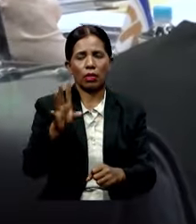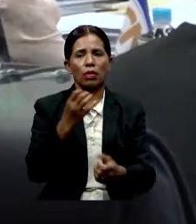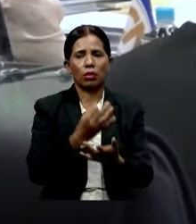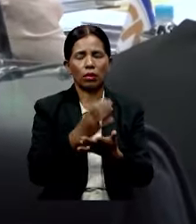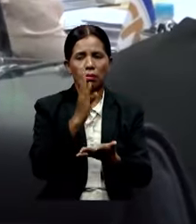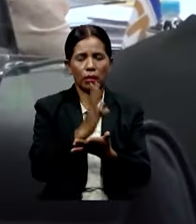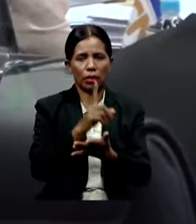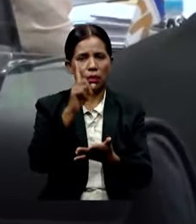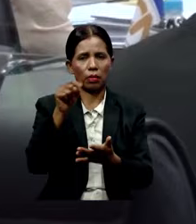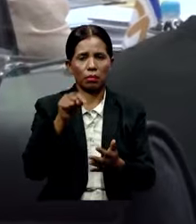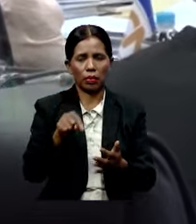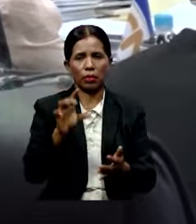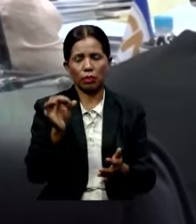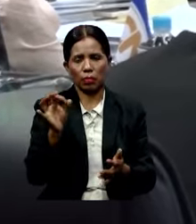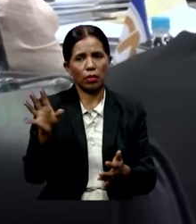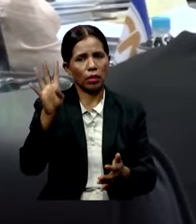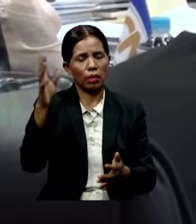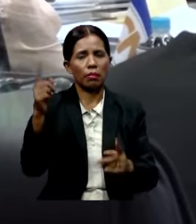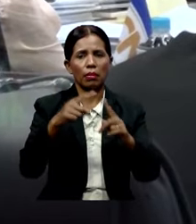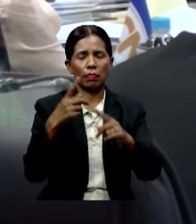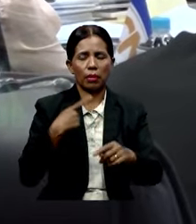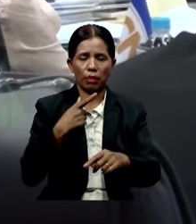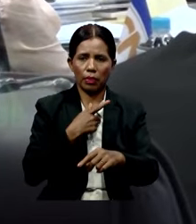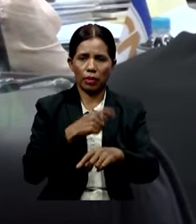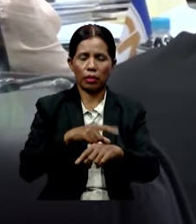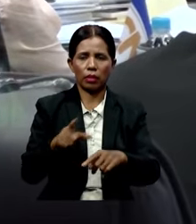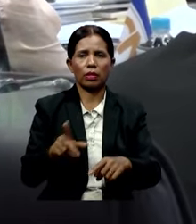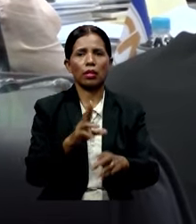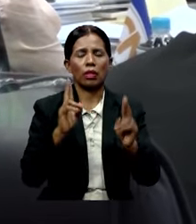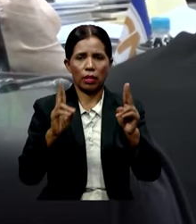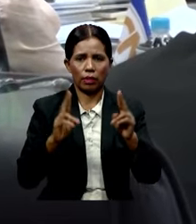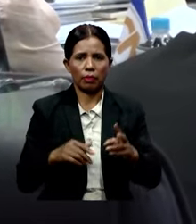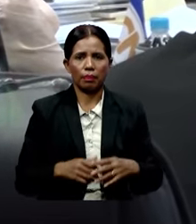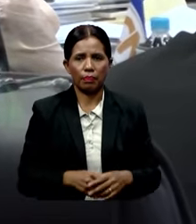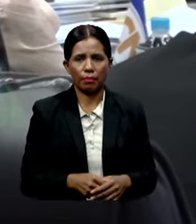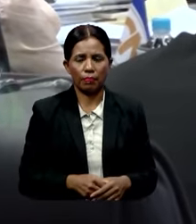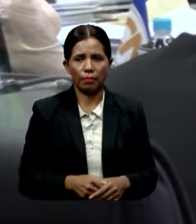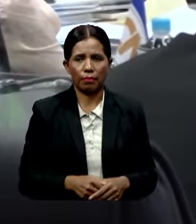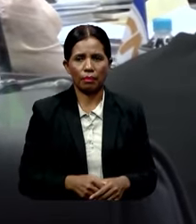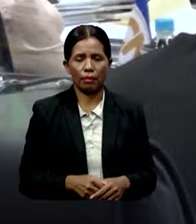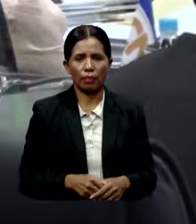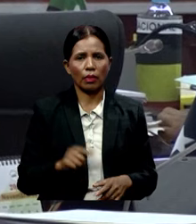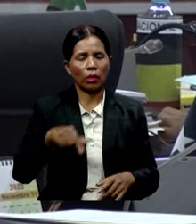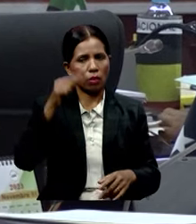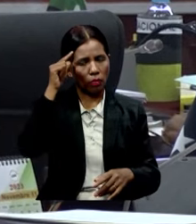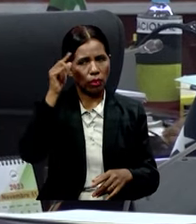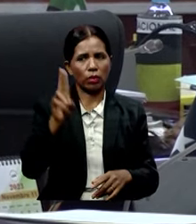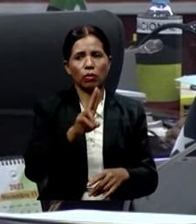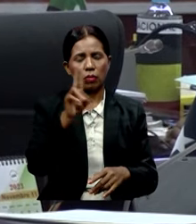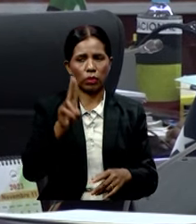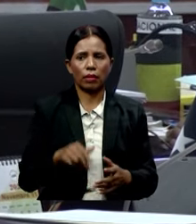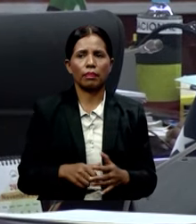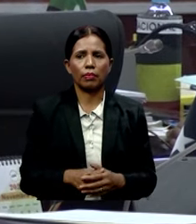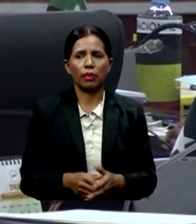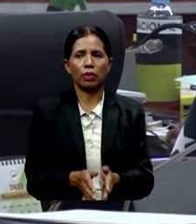ida ponto Ciano Resenlima, para o Parlamento Nacional, o de debate, o caráter urgência. Deve governo usar o